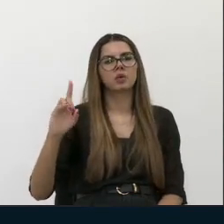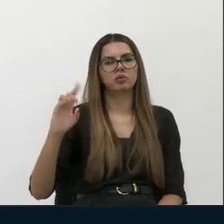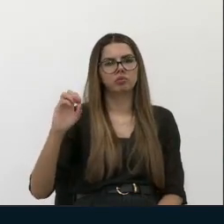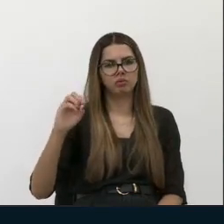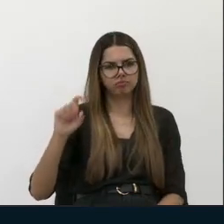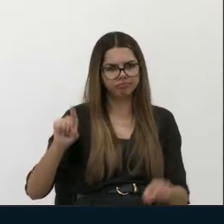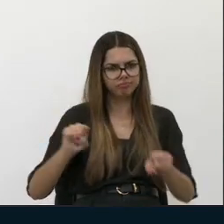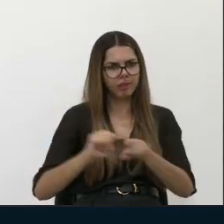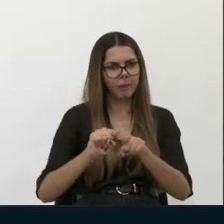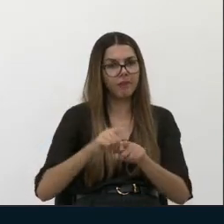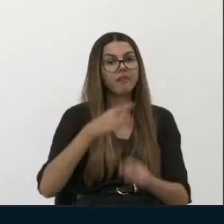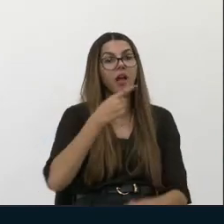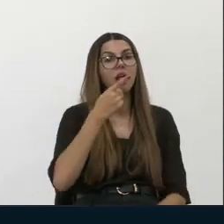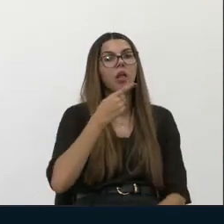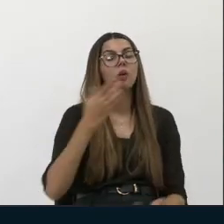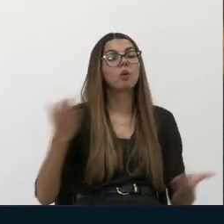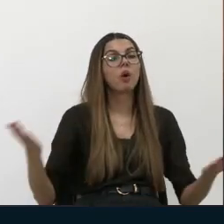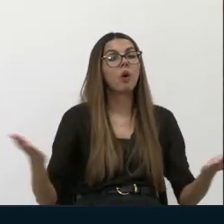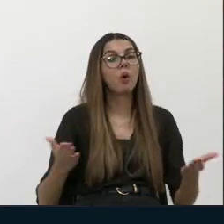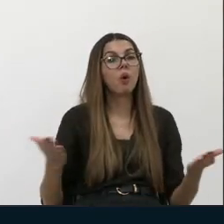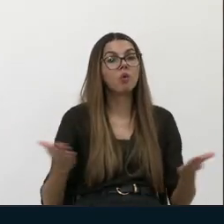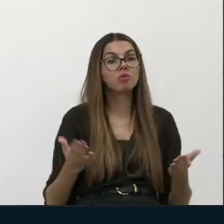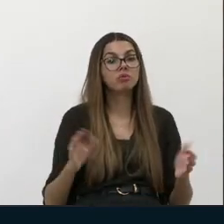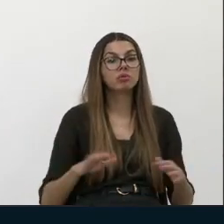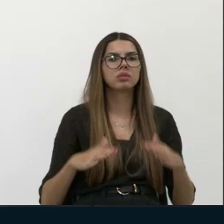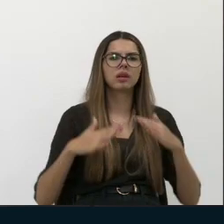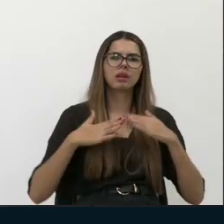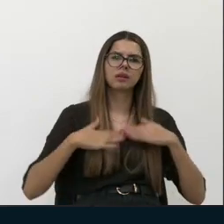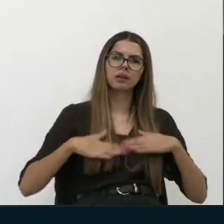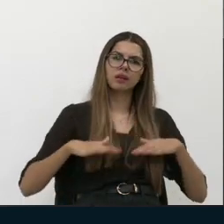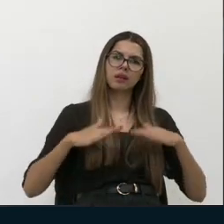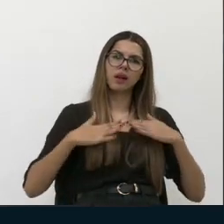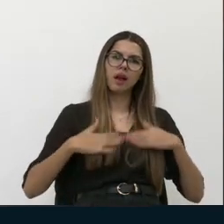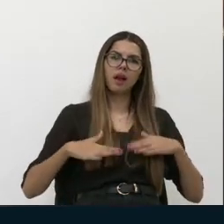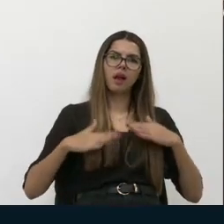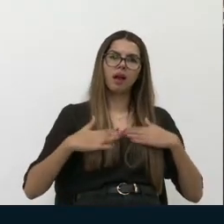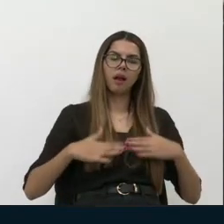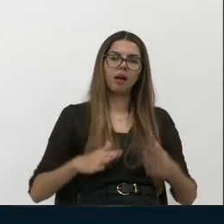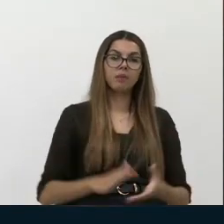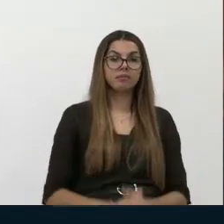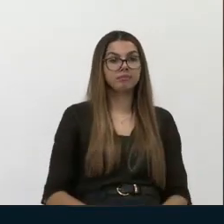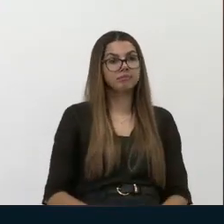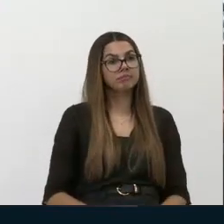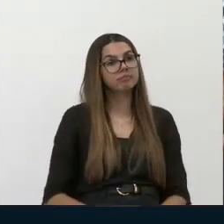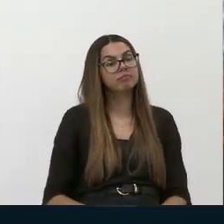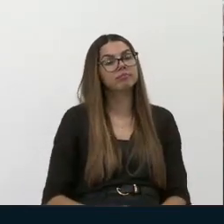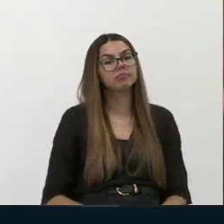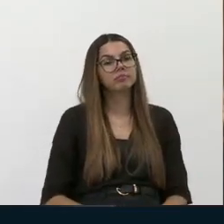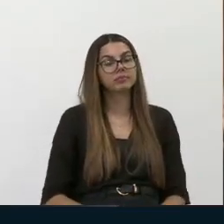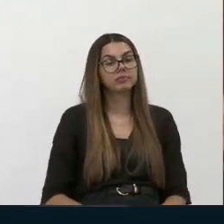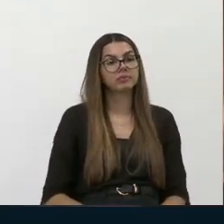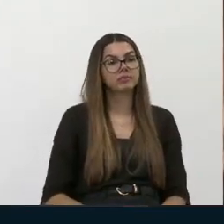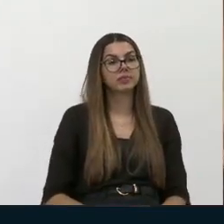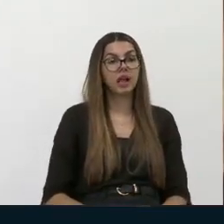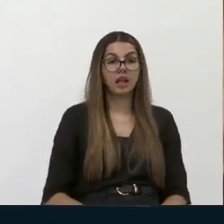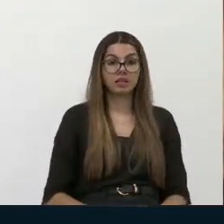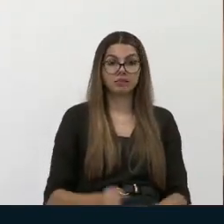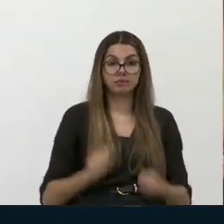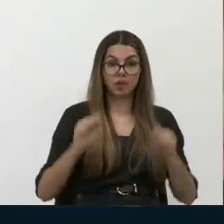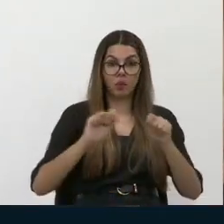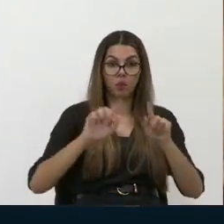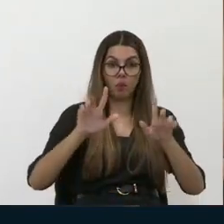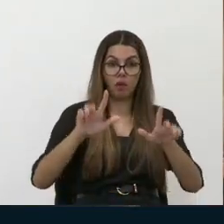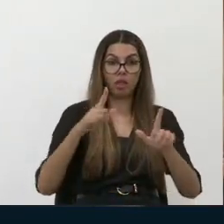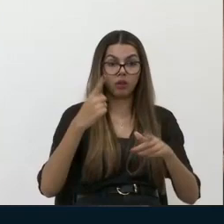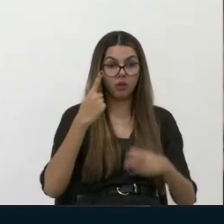Né? Aí hoje, que aqui está tudo sossegado, está tranquilo, que eles atropelaram e depois a cidade vai ver,